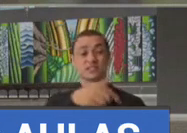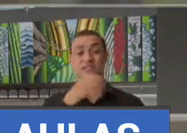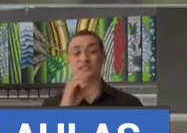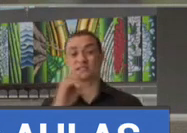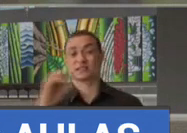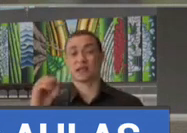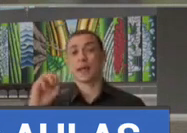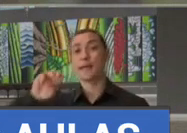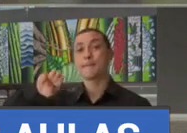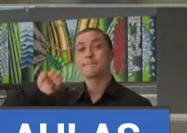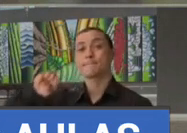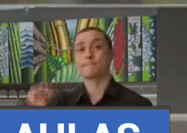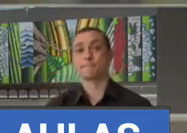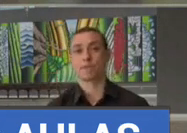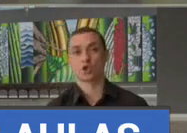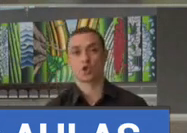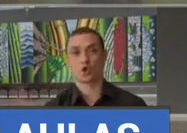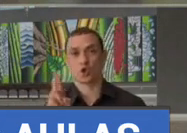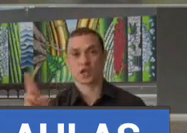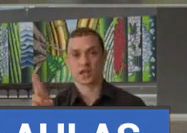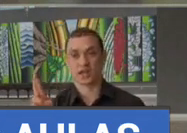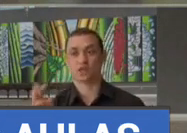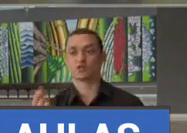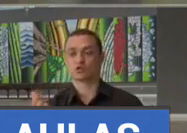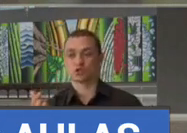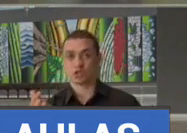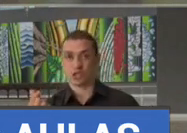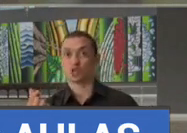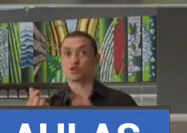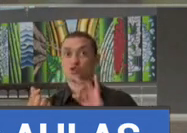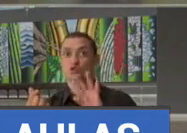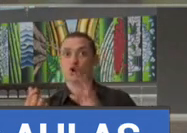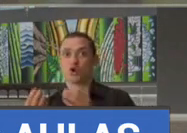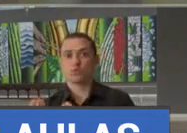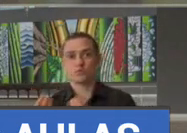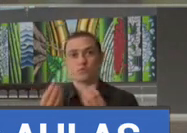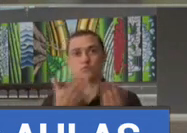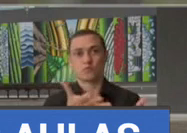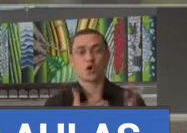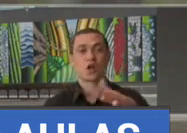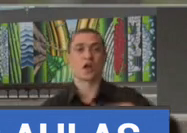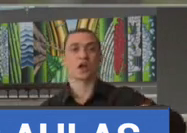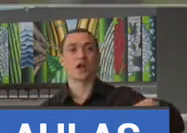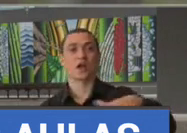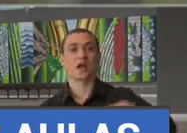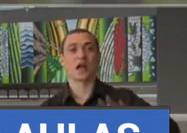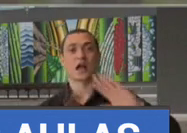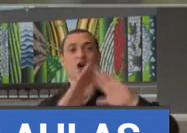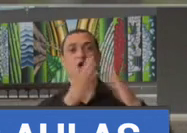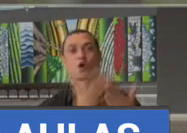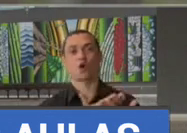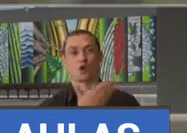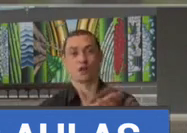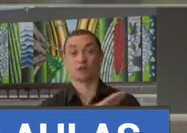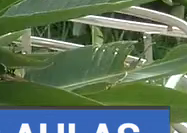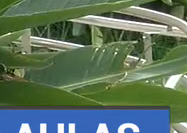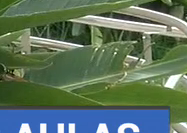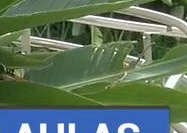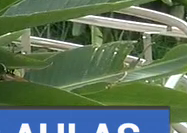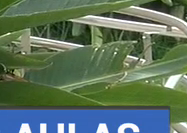milhões de reais em Recursos disponibilizados directamente para as escolas